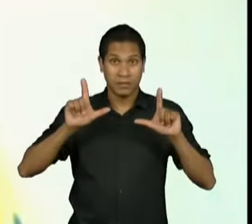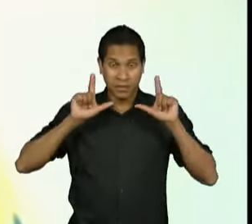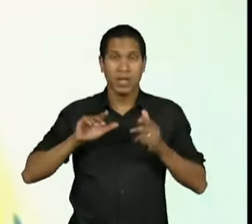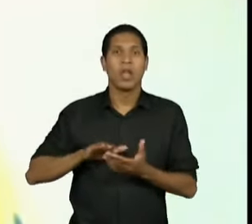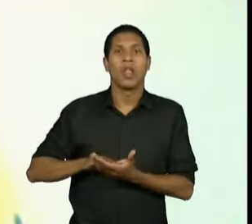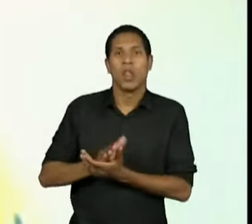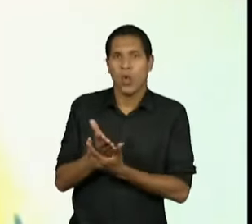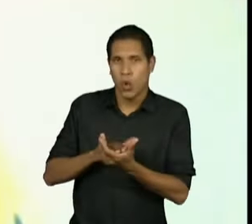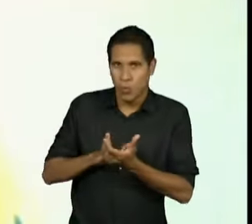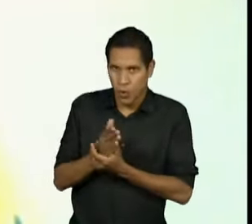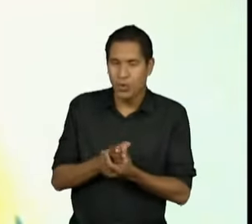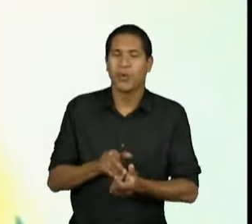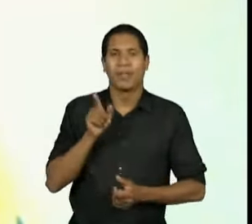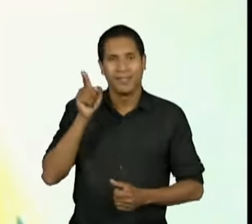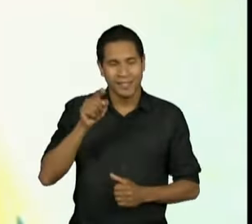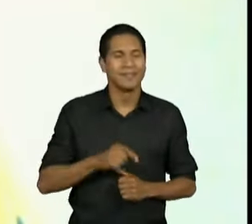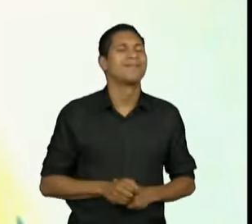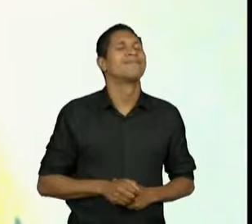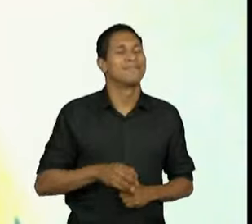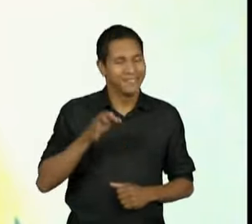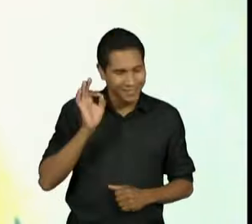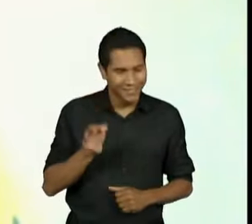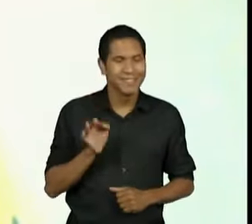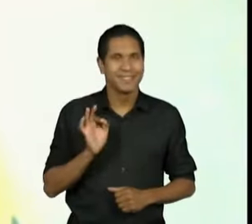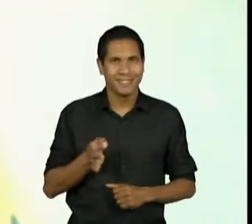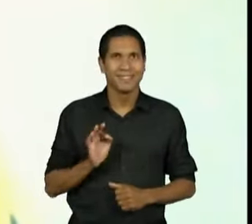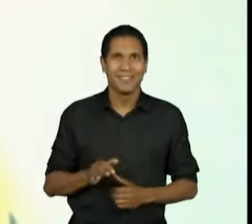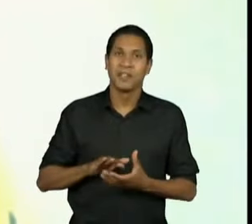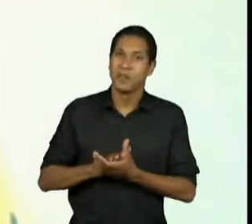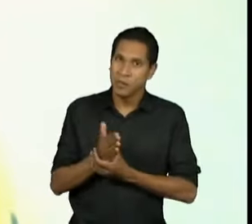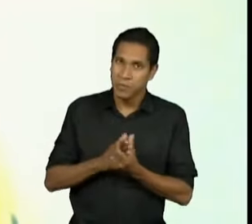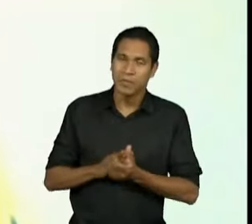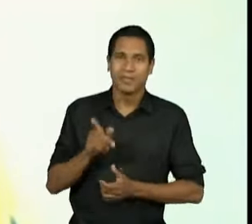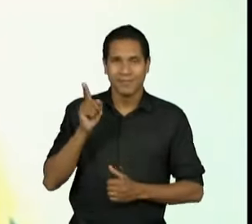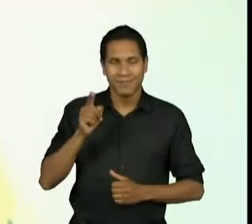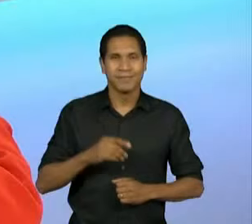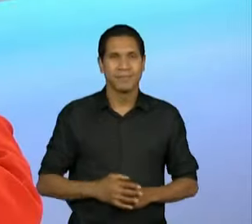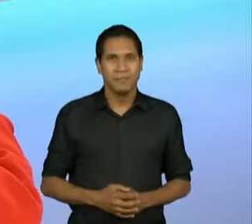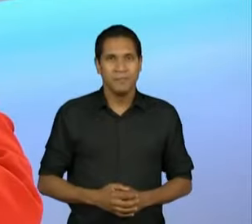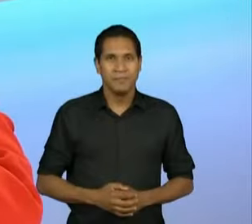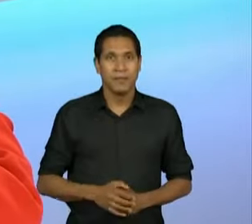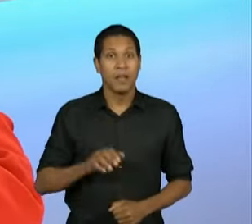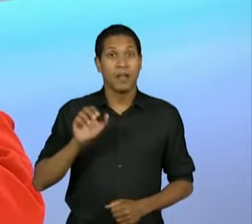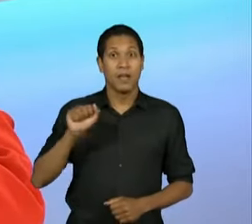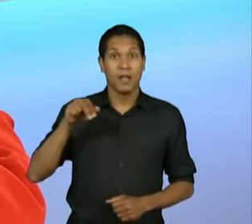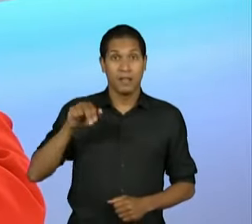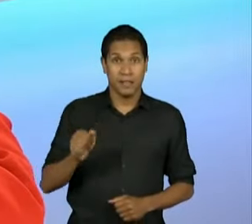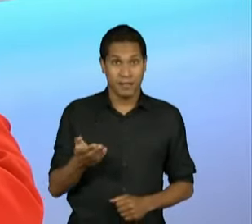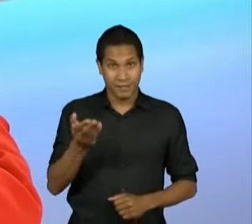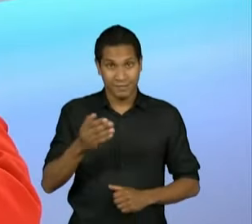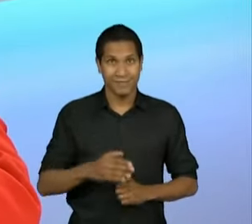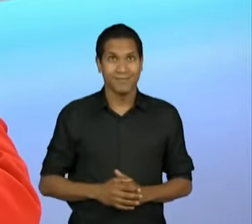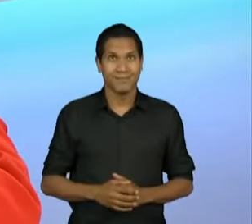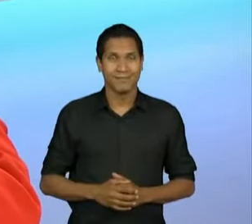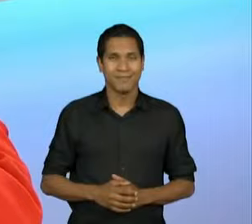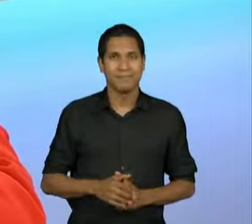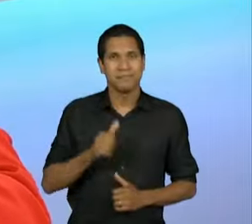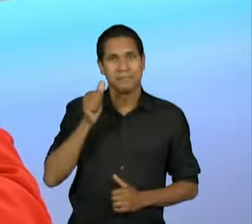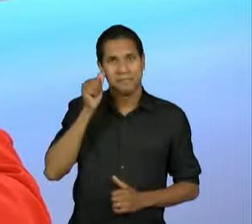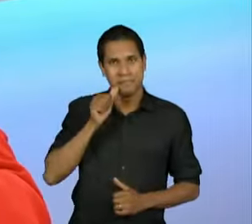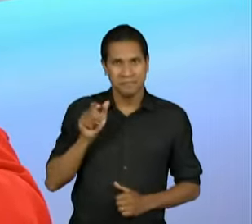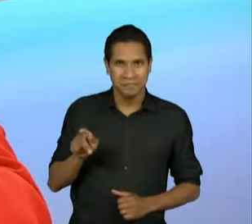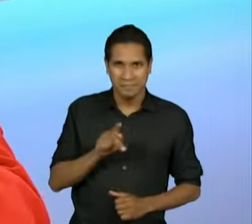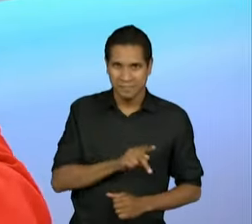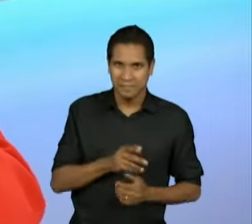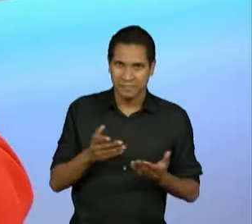incomodou. Sim. Ana. Muito, né? Minha candidatura incomodou. Ana Cristina, por favor. Professora, falando